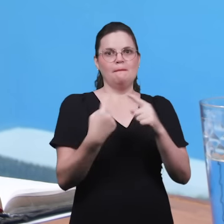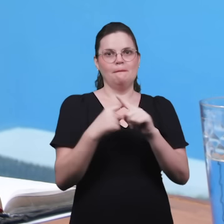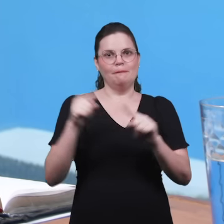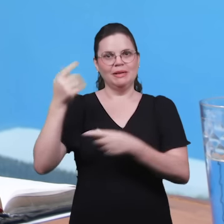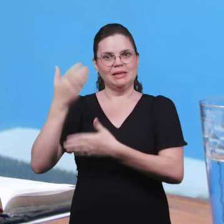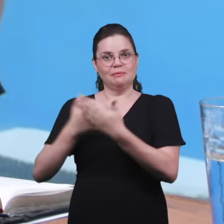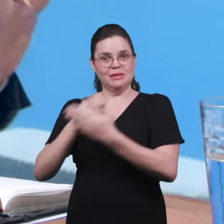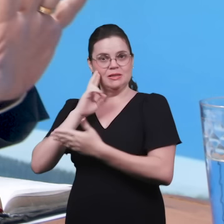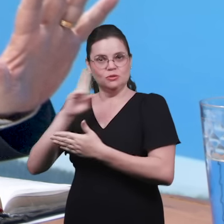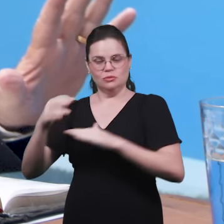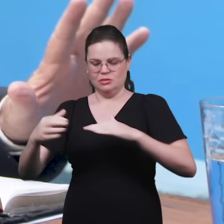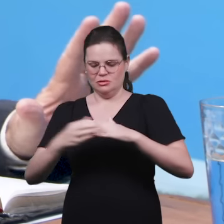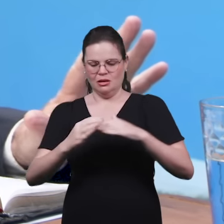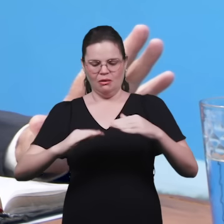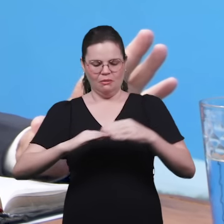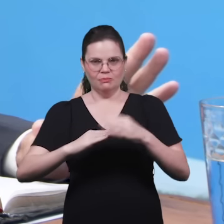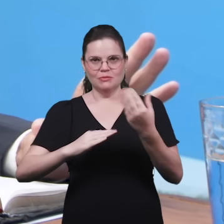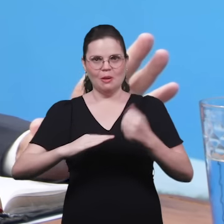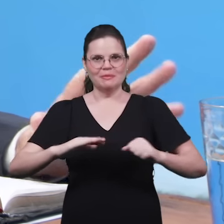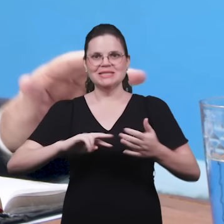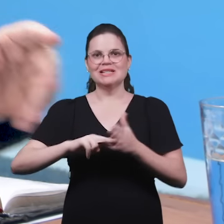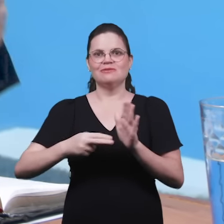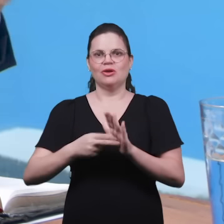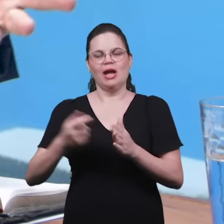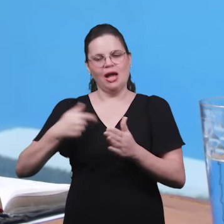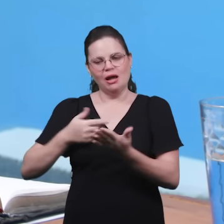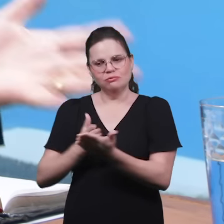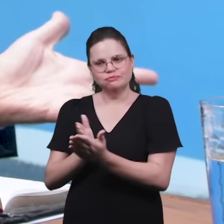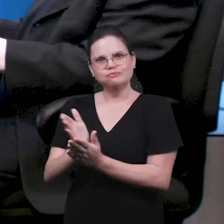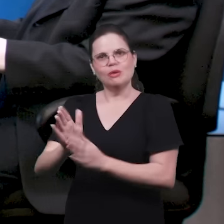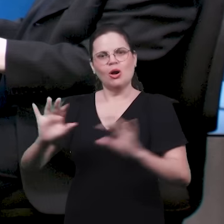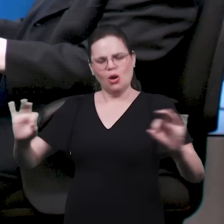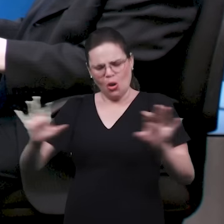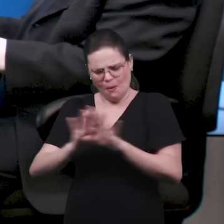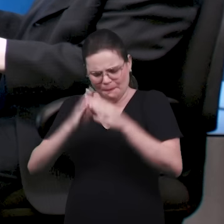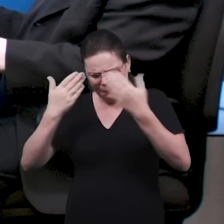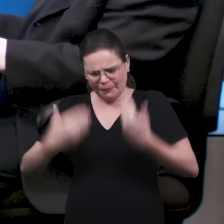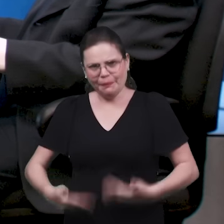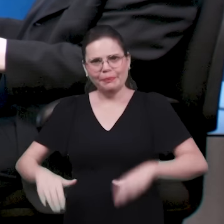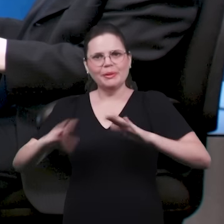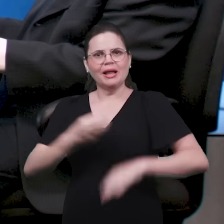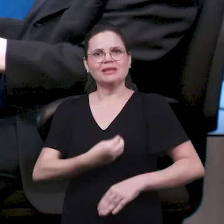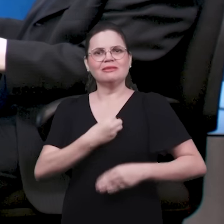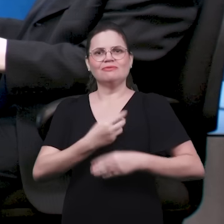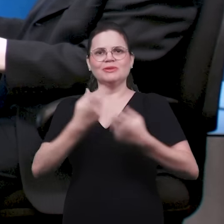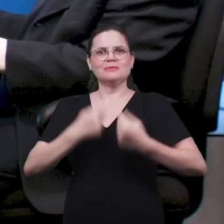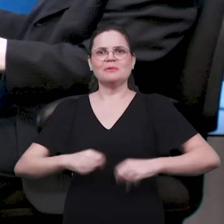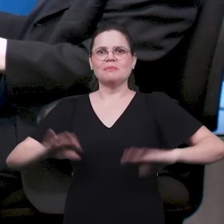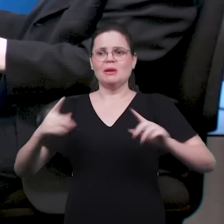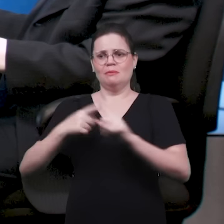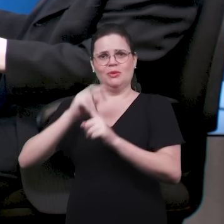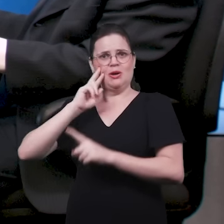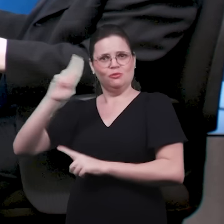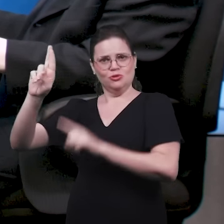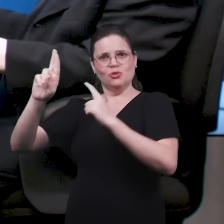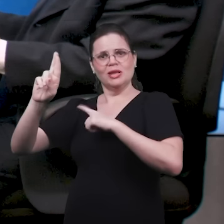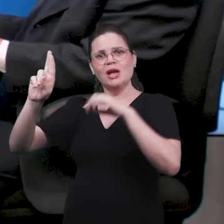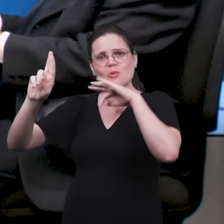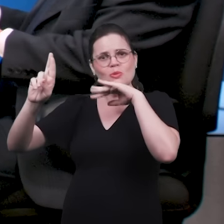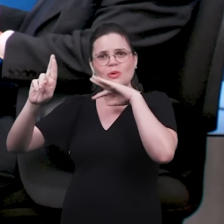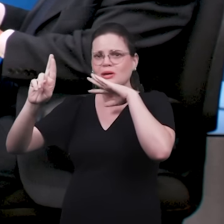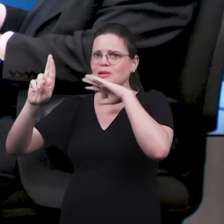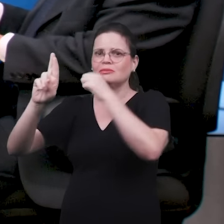gente precisa estar inteiro diante do Senhor. E o louvor traz essa operação peso, né? Aquilo que sustenta o peso do